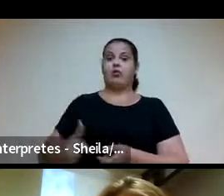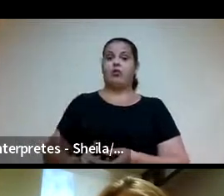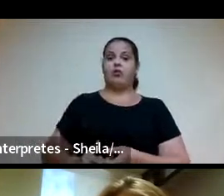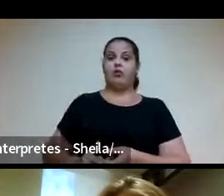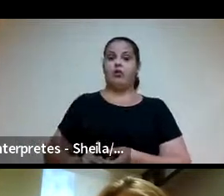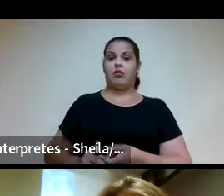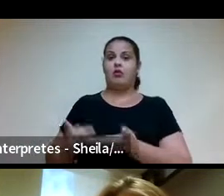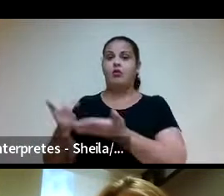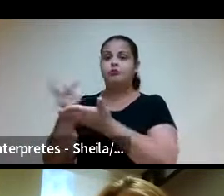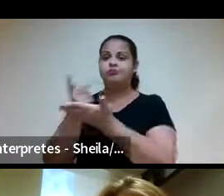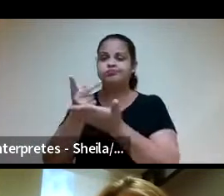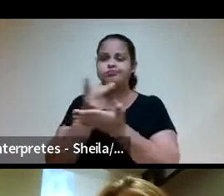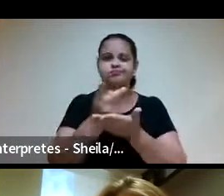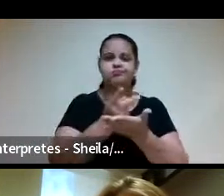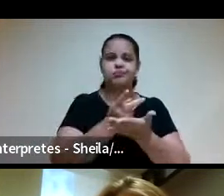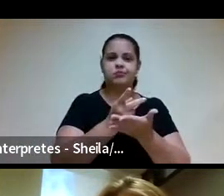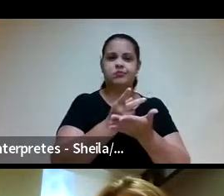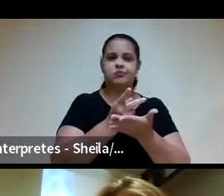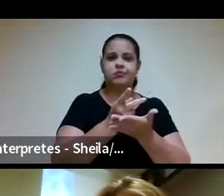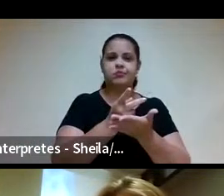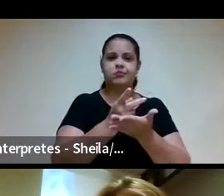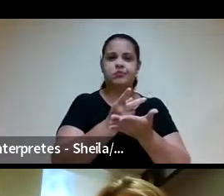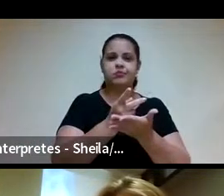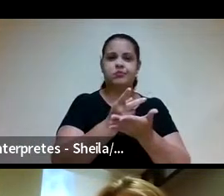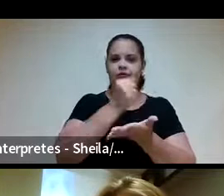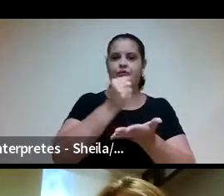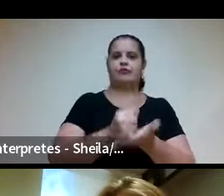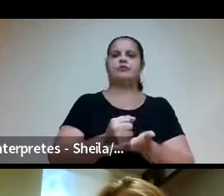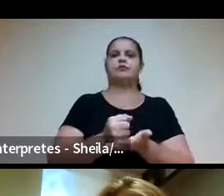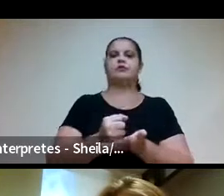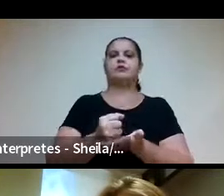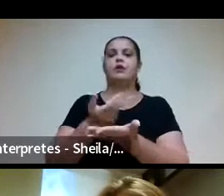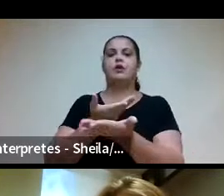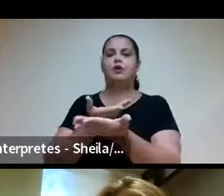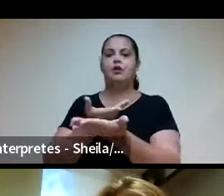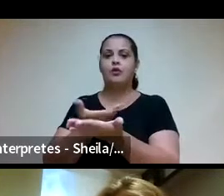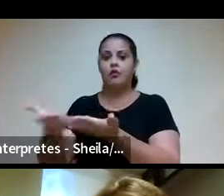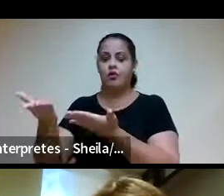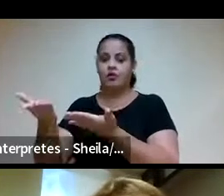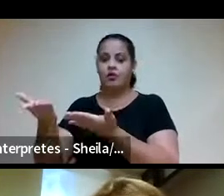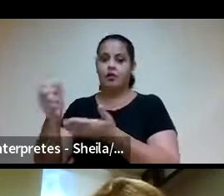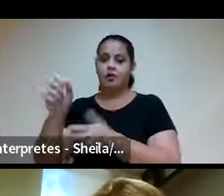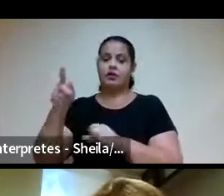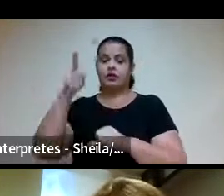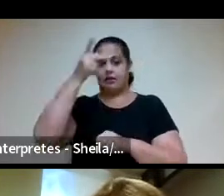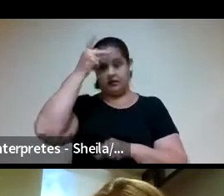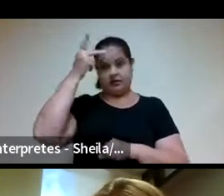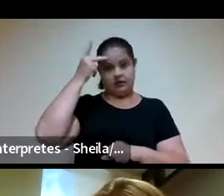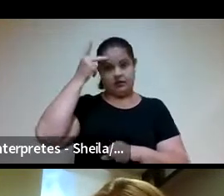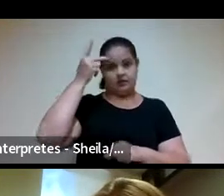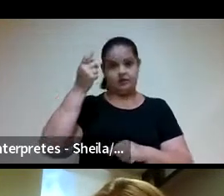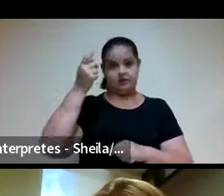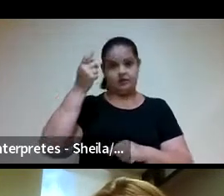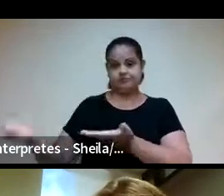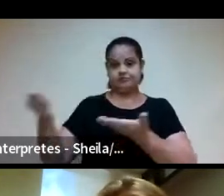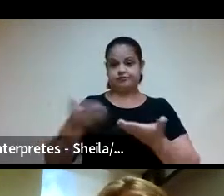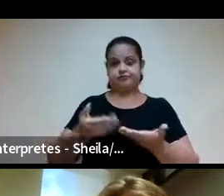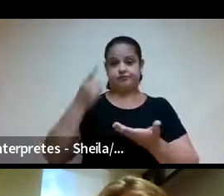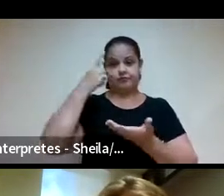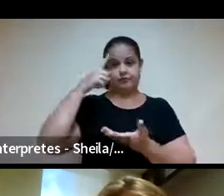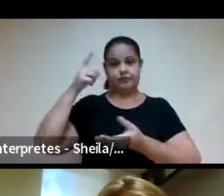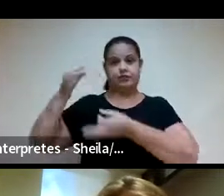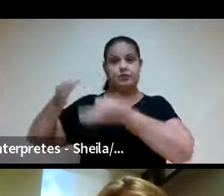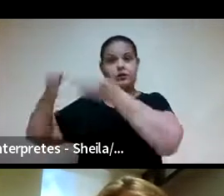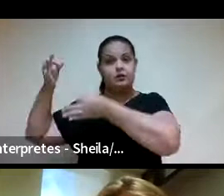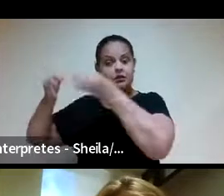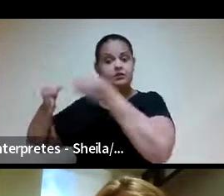ações eleitorais justificaria a determinação da realização de intimação judicial da testemunha para fins de comparecimento à audiência, a